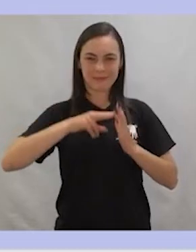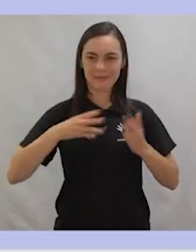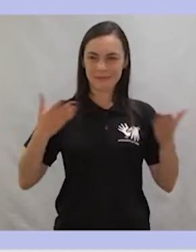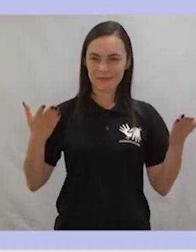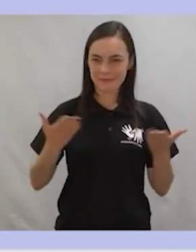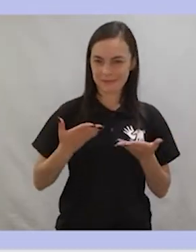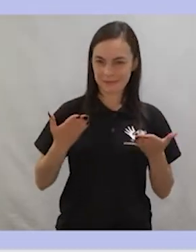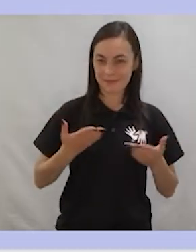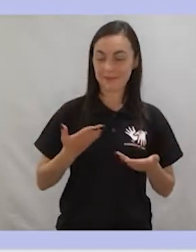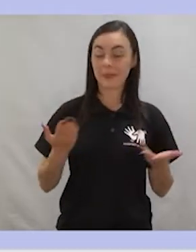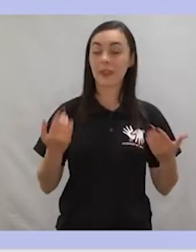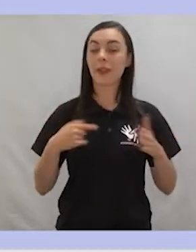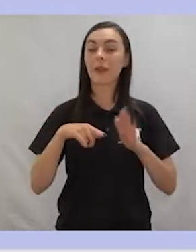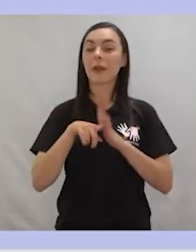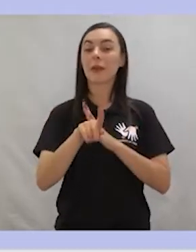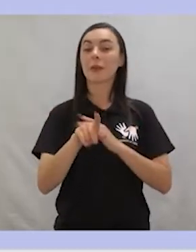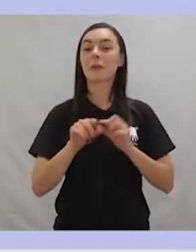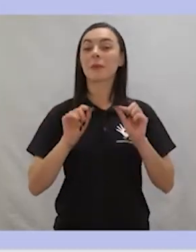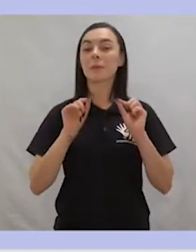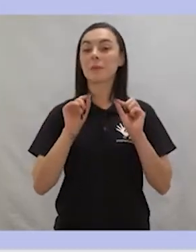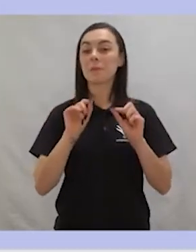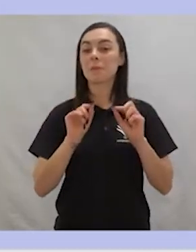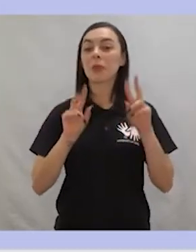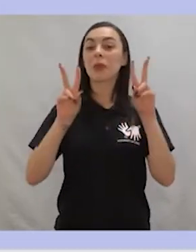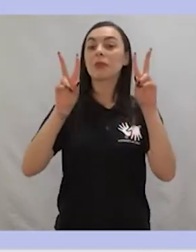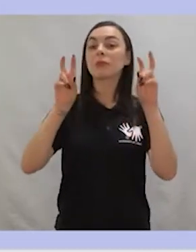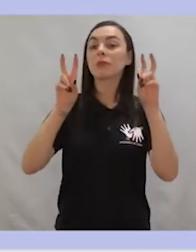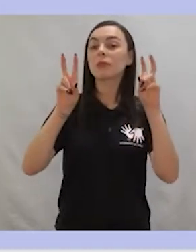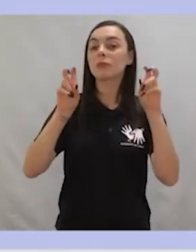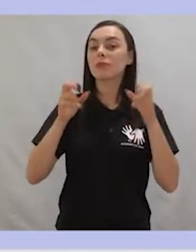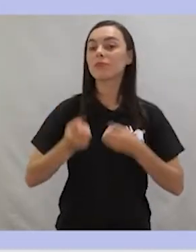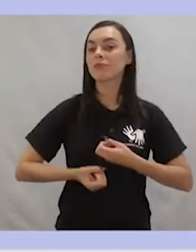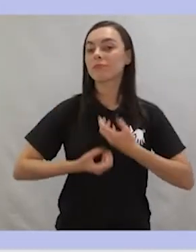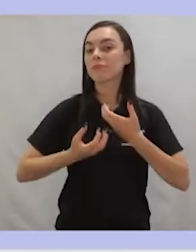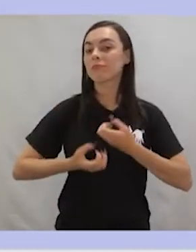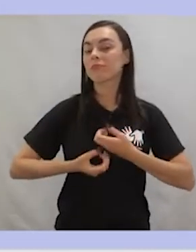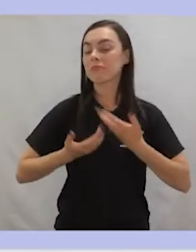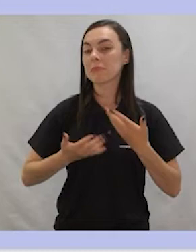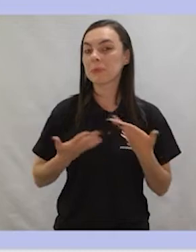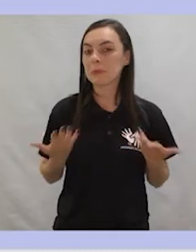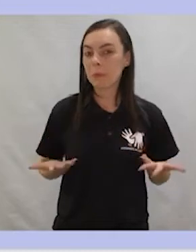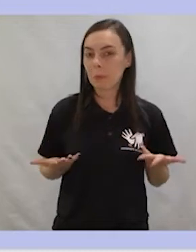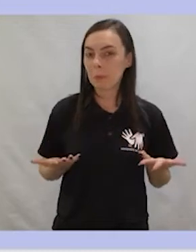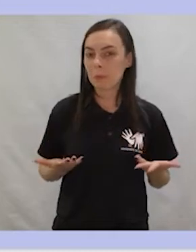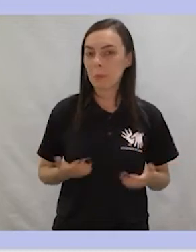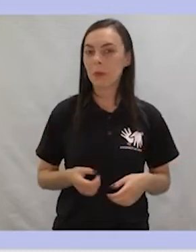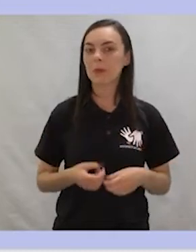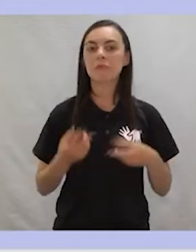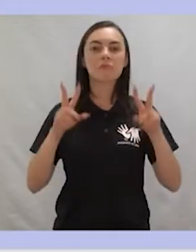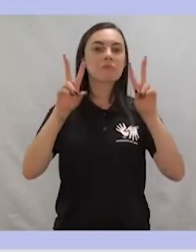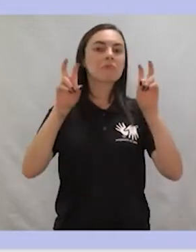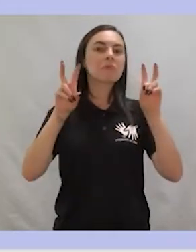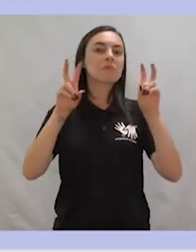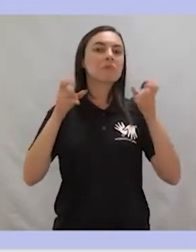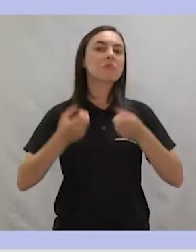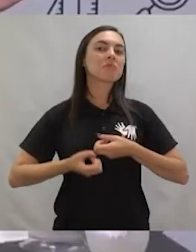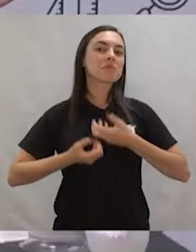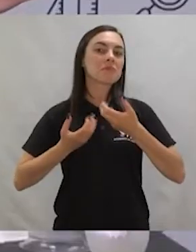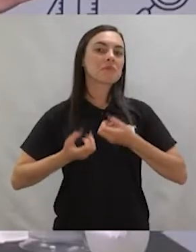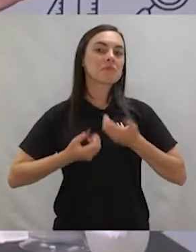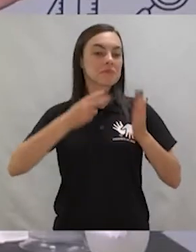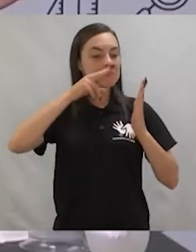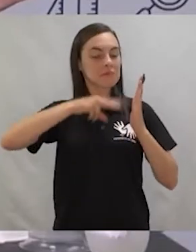ó. Nós estamos perguntando, na verdade, né? Qual o título da poesia da Adélia Prado? Qual foi o título da poesia